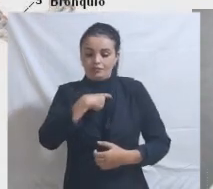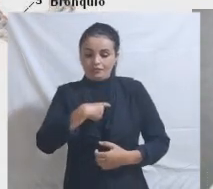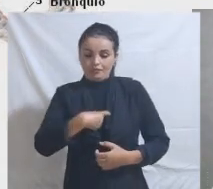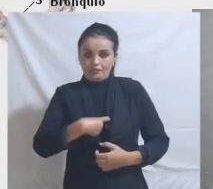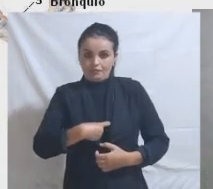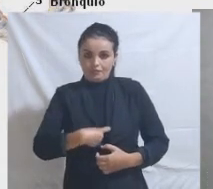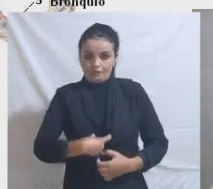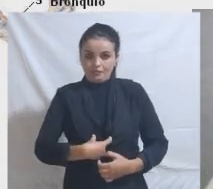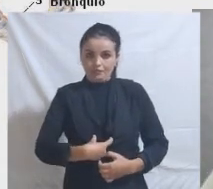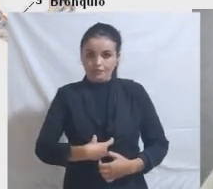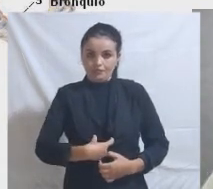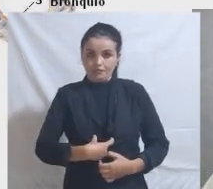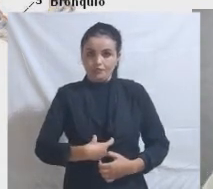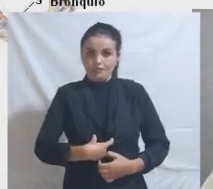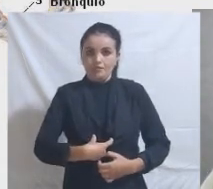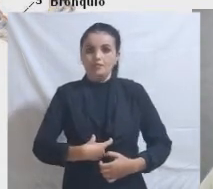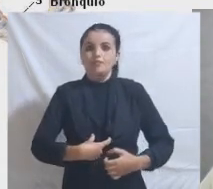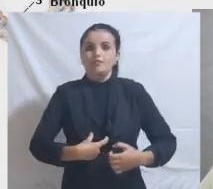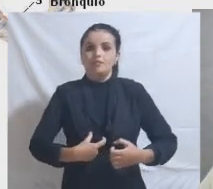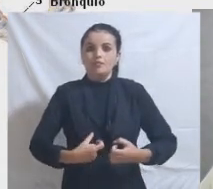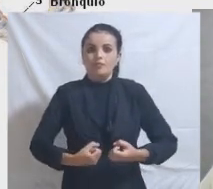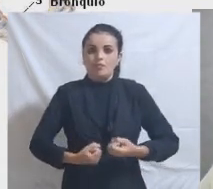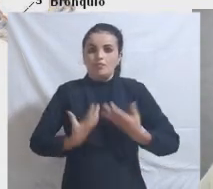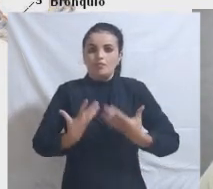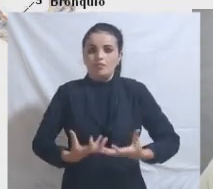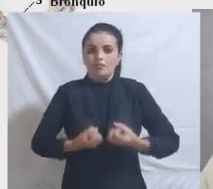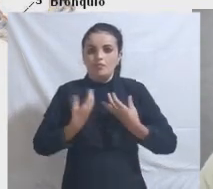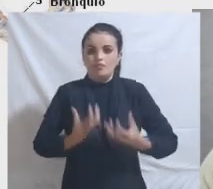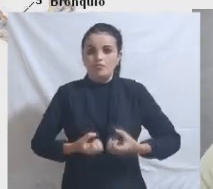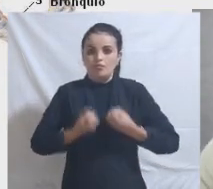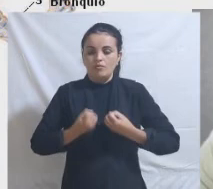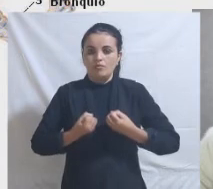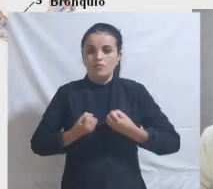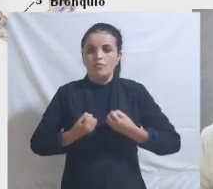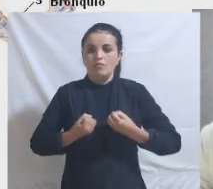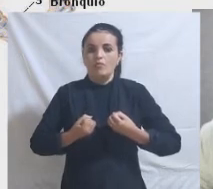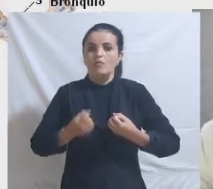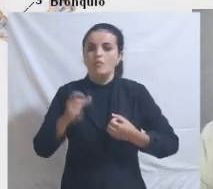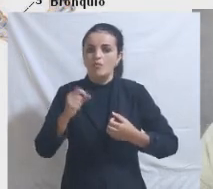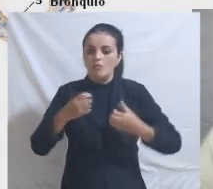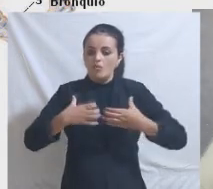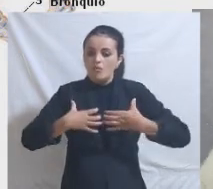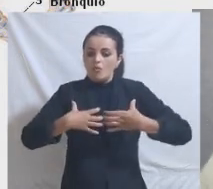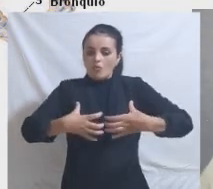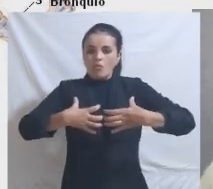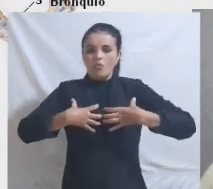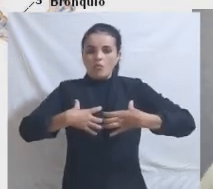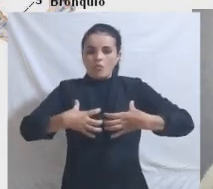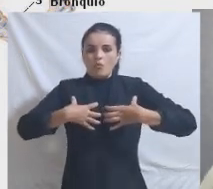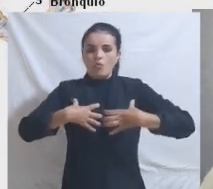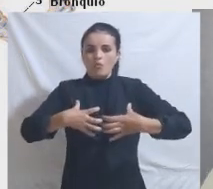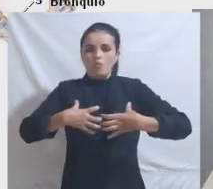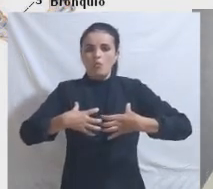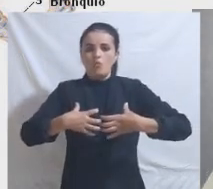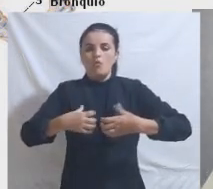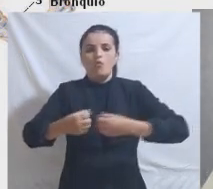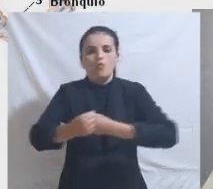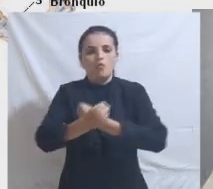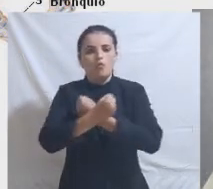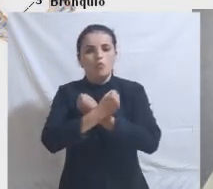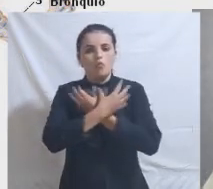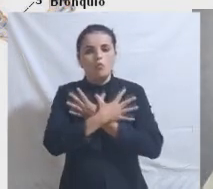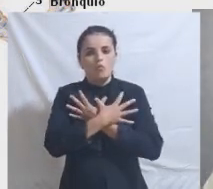chamados de brônquios. Então, os brônquios, tanto os brônquios como os bronquíolos, daqui a pouco a gente vai ver o que é os bronquíolos. Os brônquios e os bronquíolos eles são